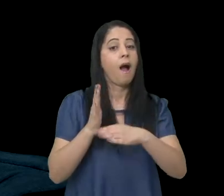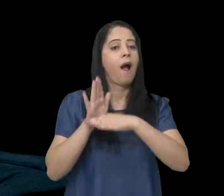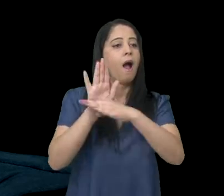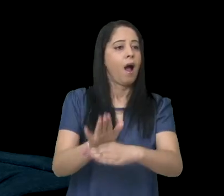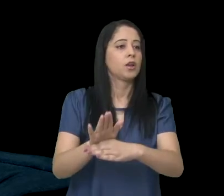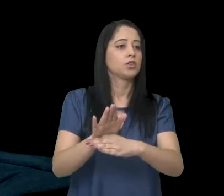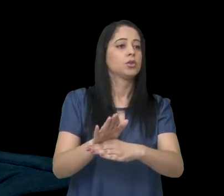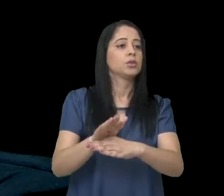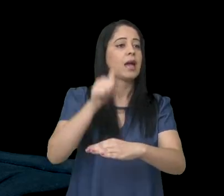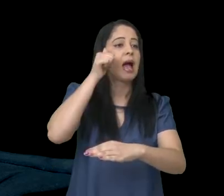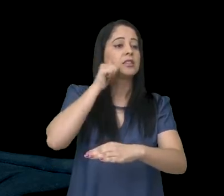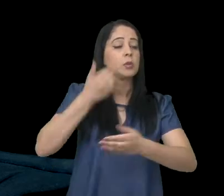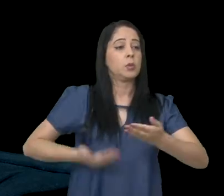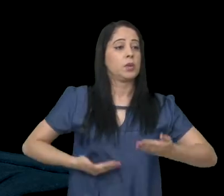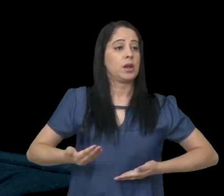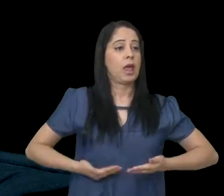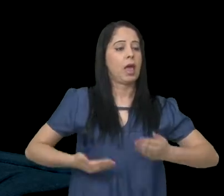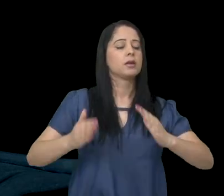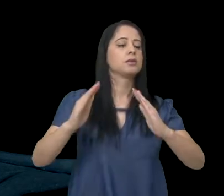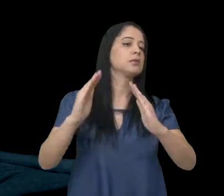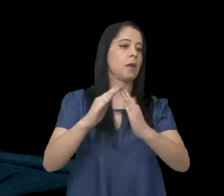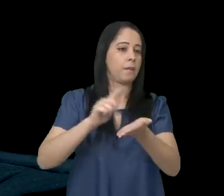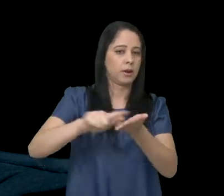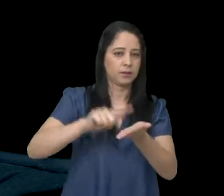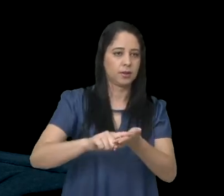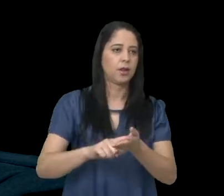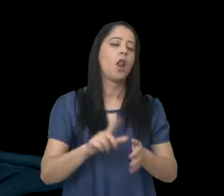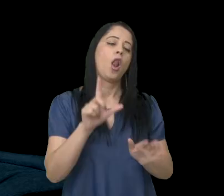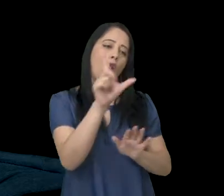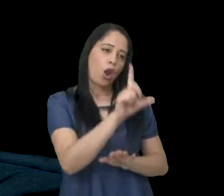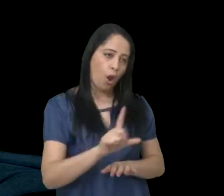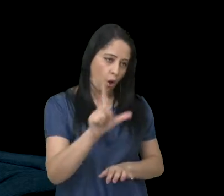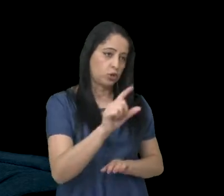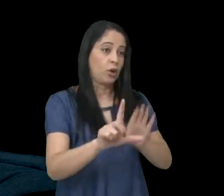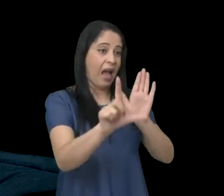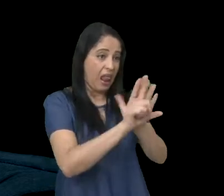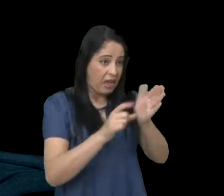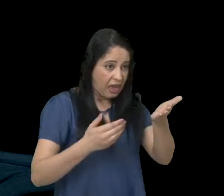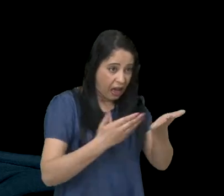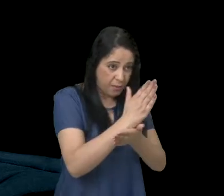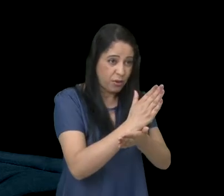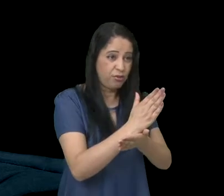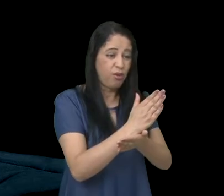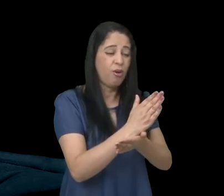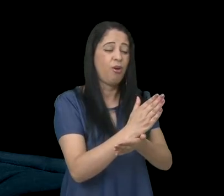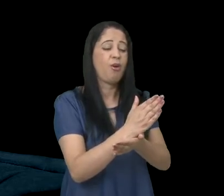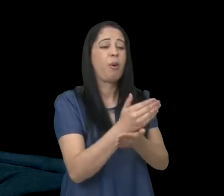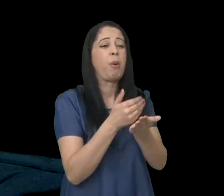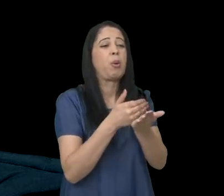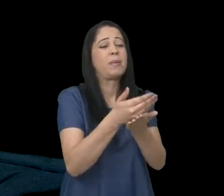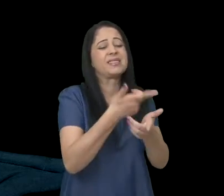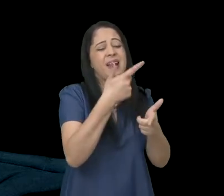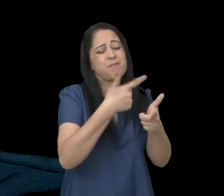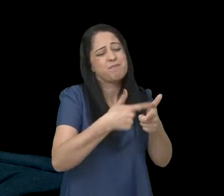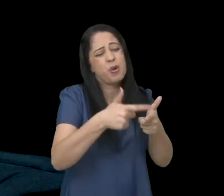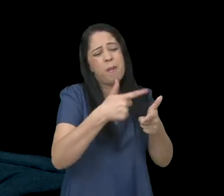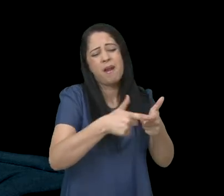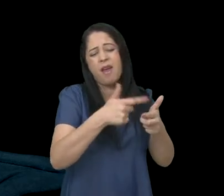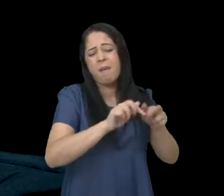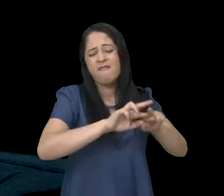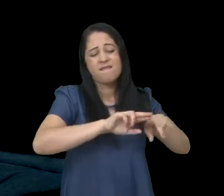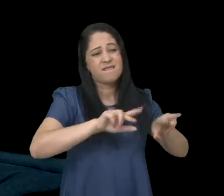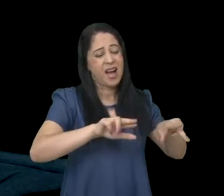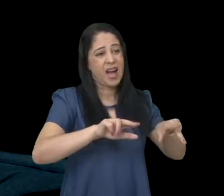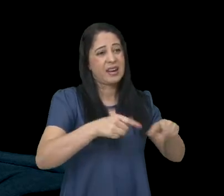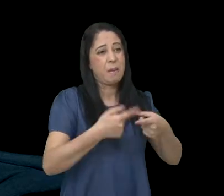que depois que teve a lei, nós tivemos vários problemas nesse caminhar, porque